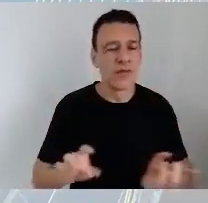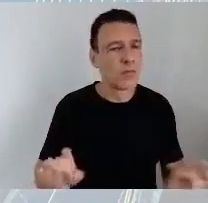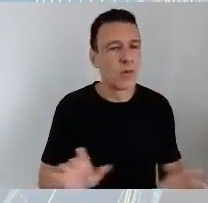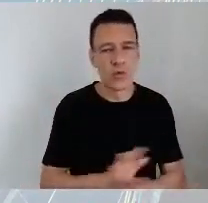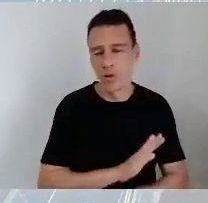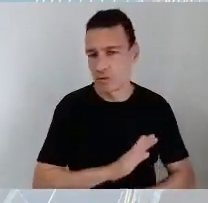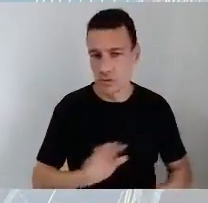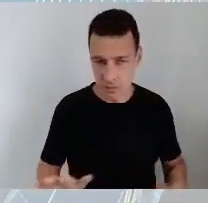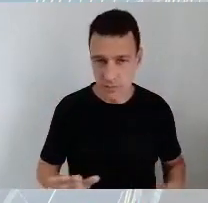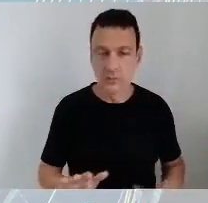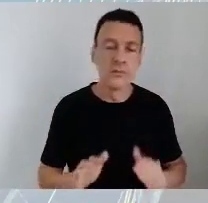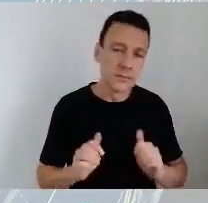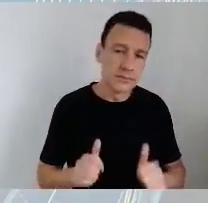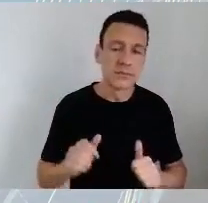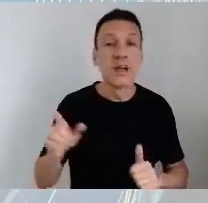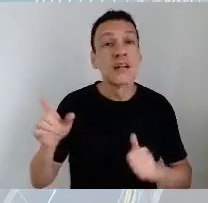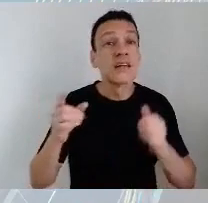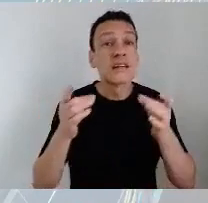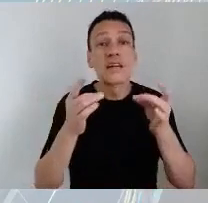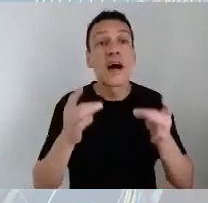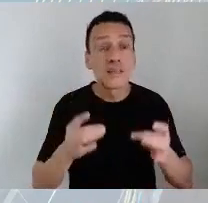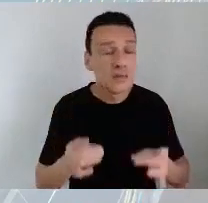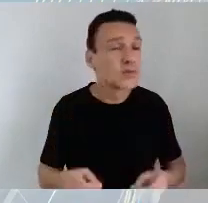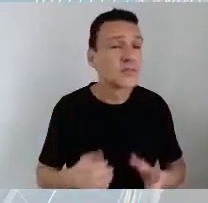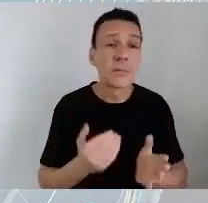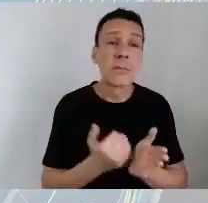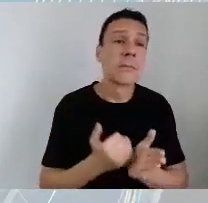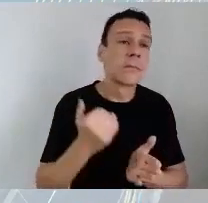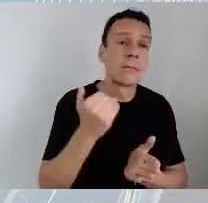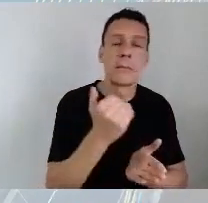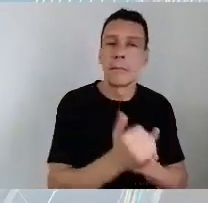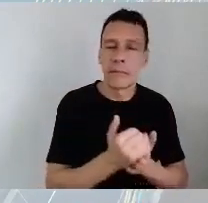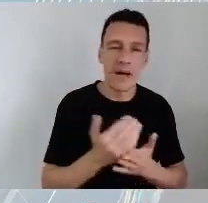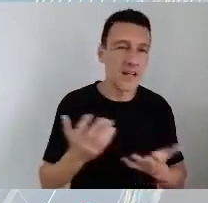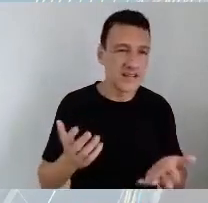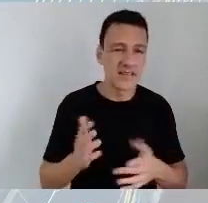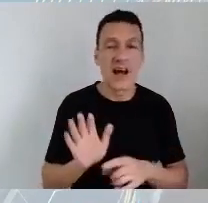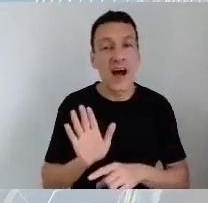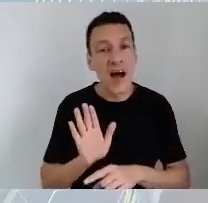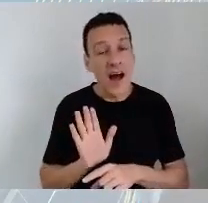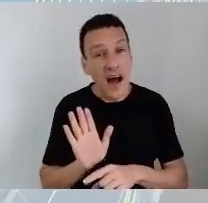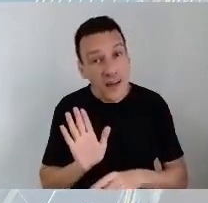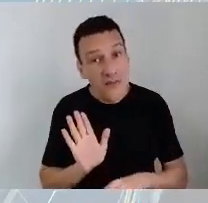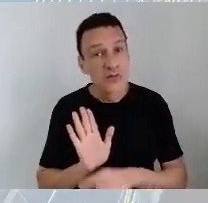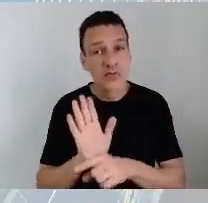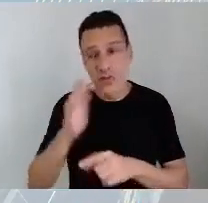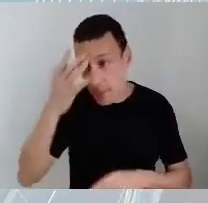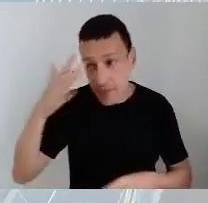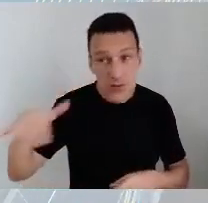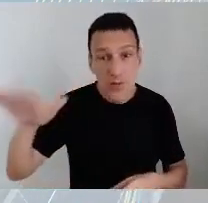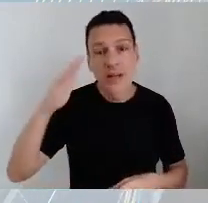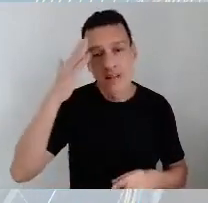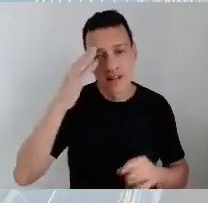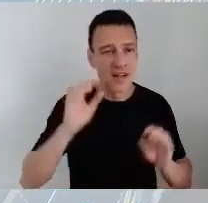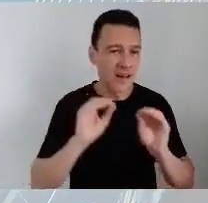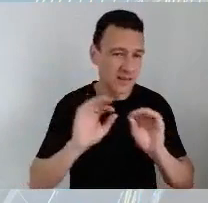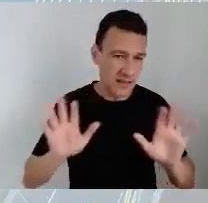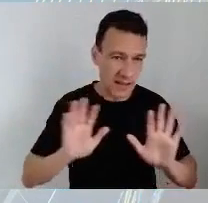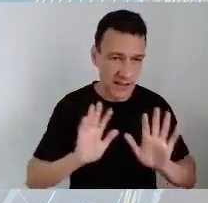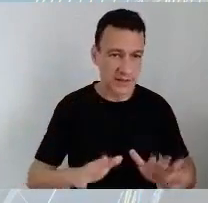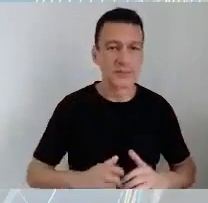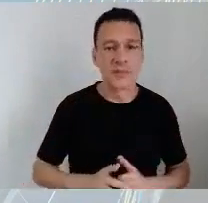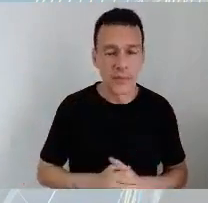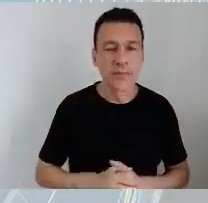dos produtos, né, para entender realmente o comportamento das pessoas. O Hotjar também, né, que talvez seja um pouquinho mais